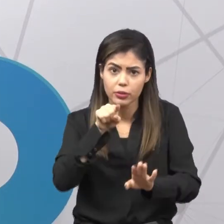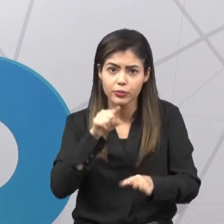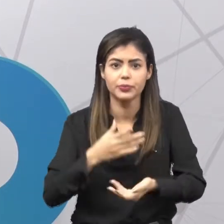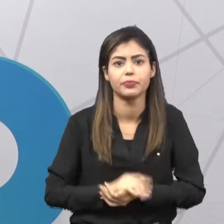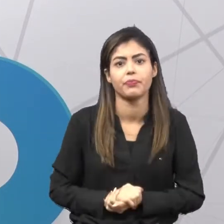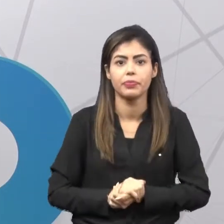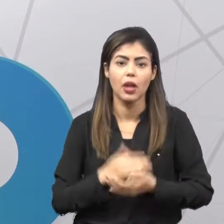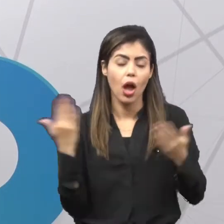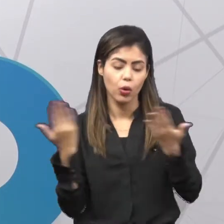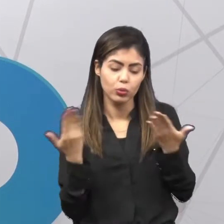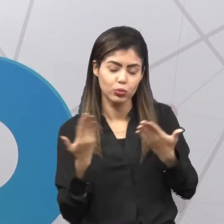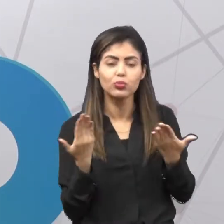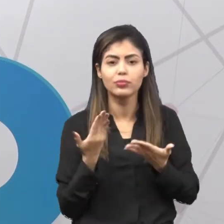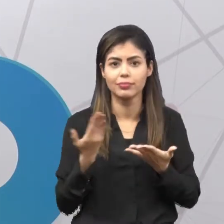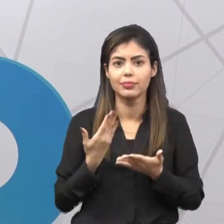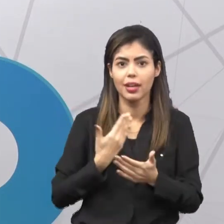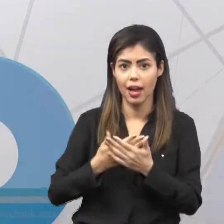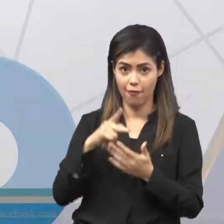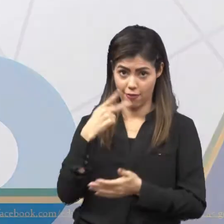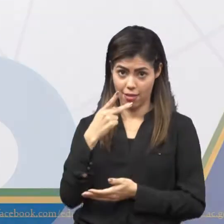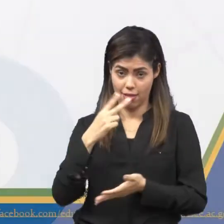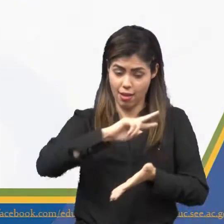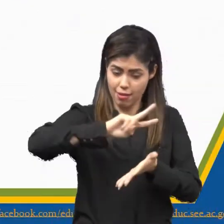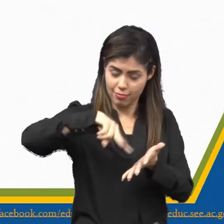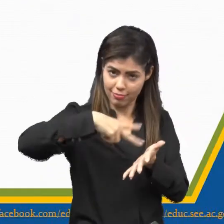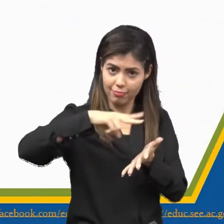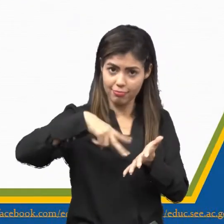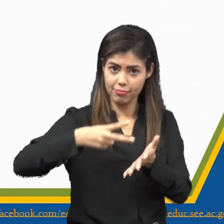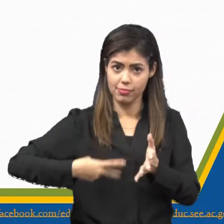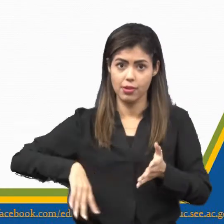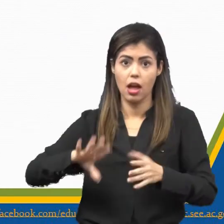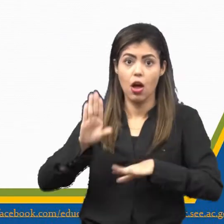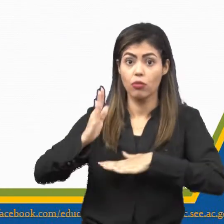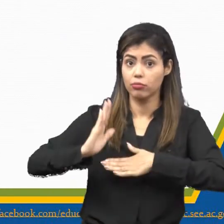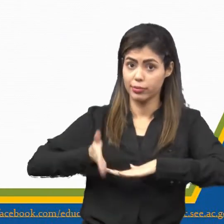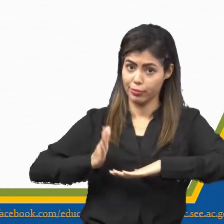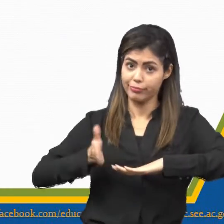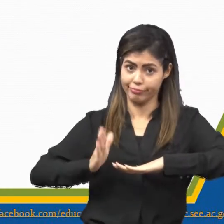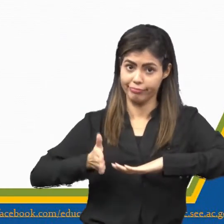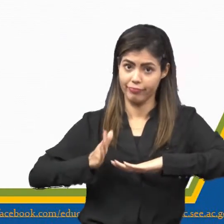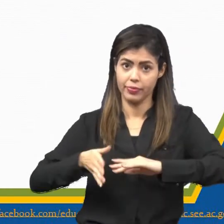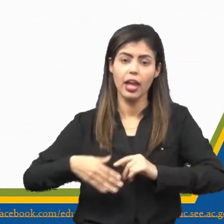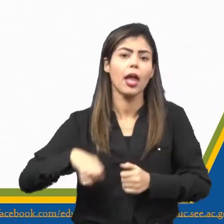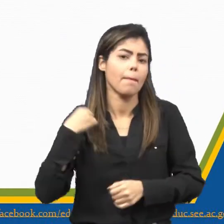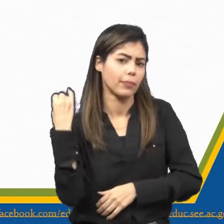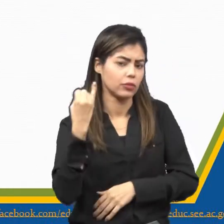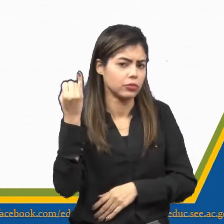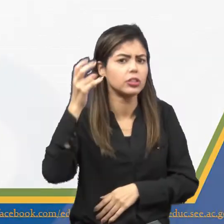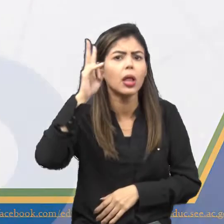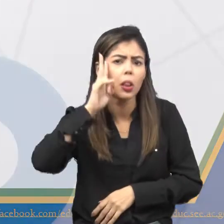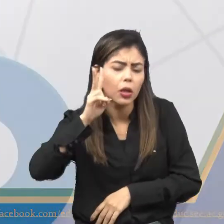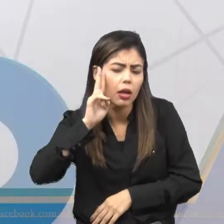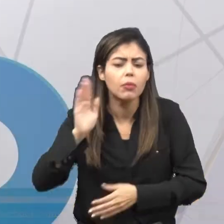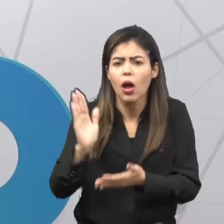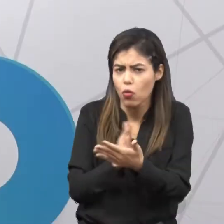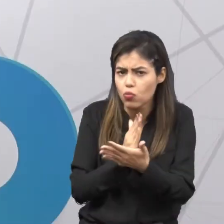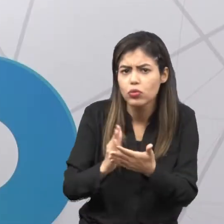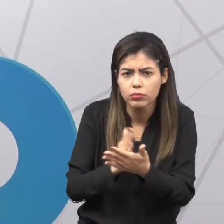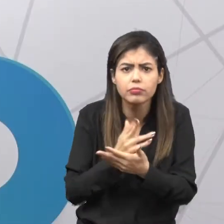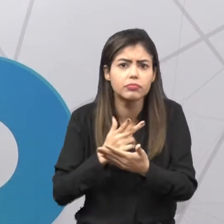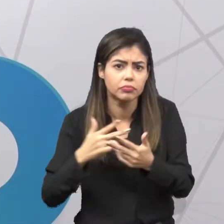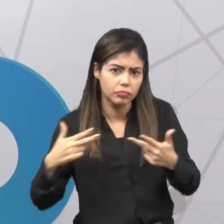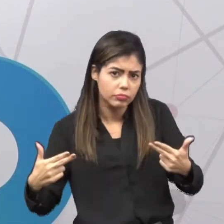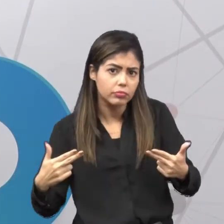Na aula de hoje, nós vamos falar sobre a dança contemporânea. E é importante que você relembre algumas coisas da dança